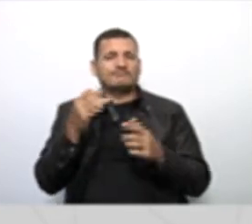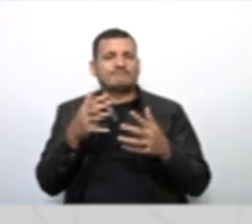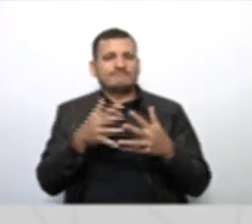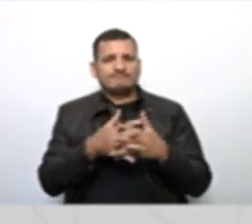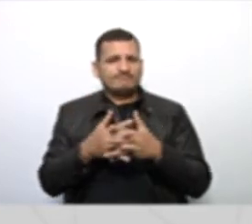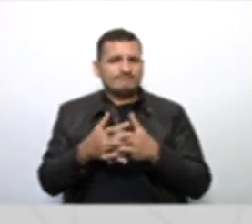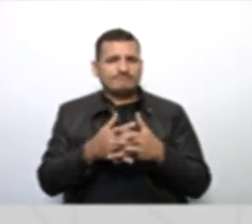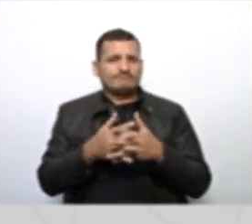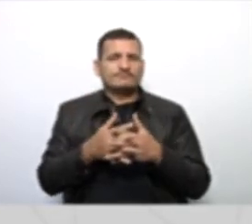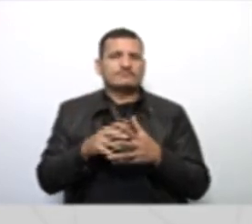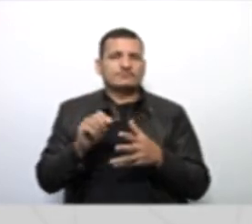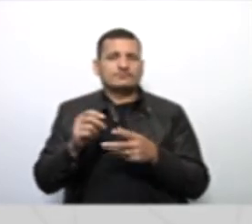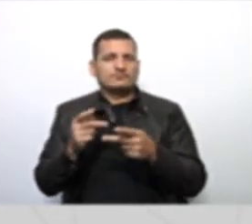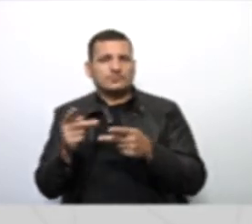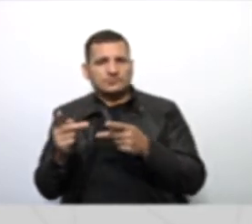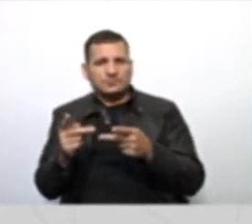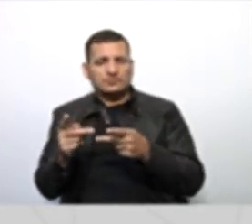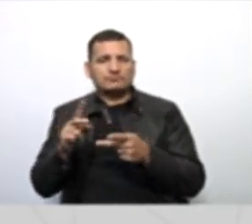a biblioteca